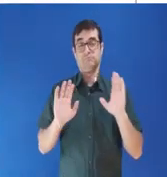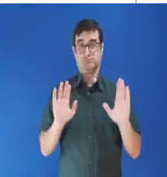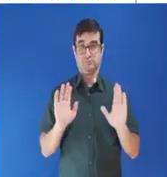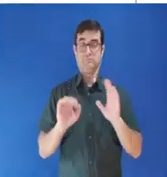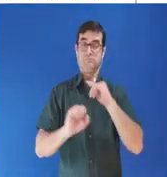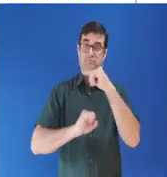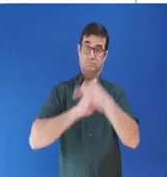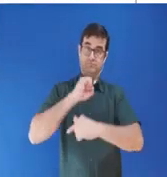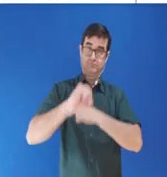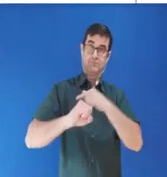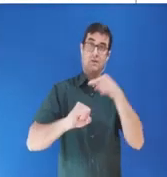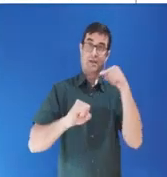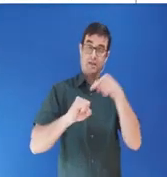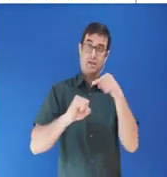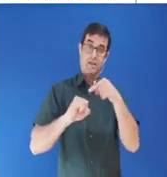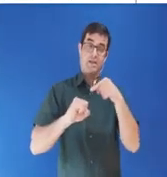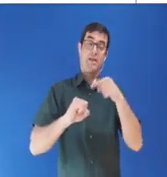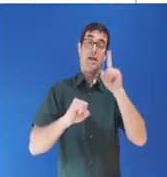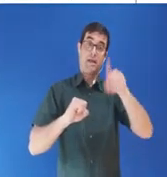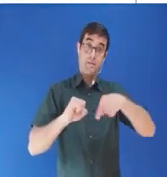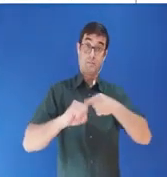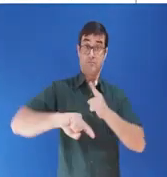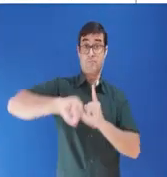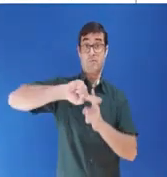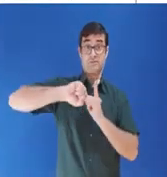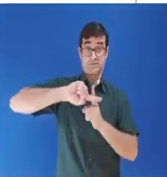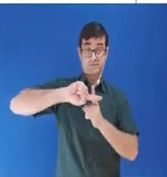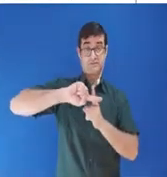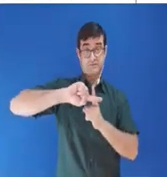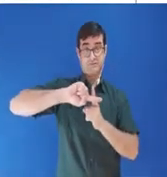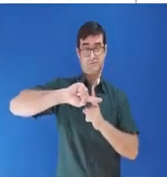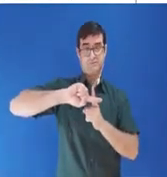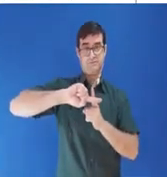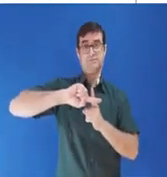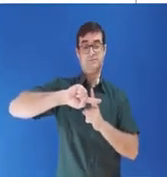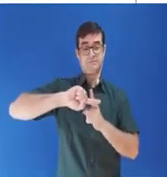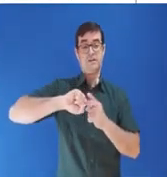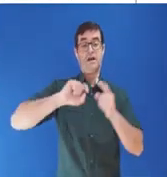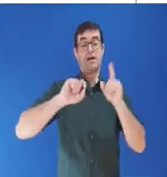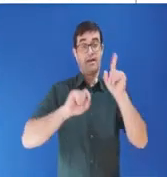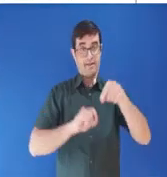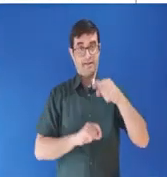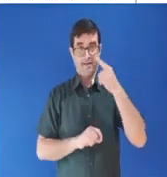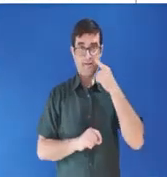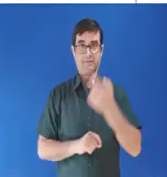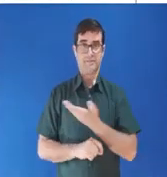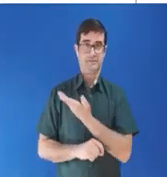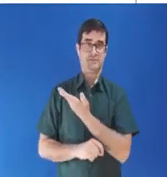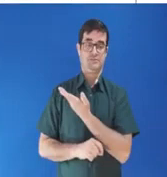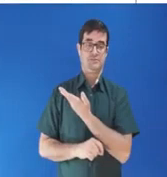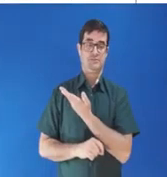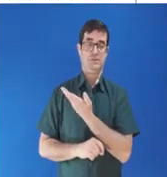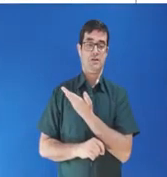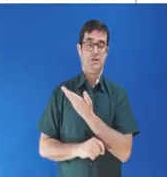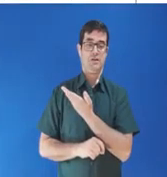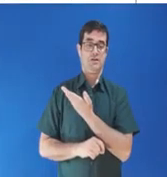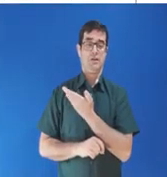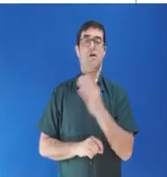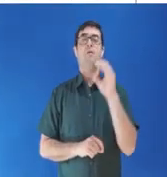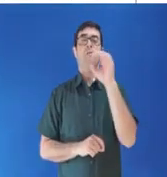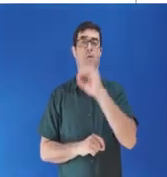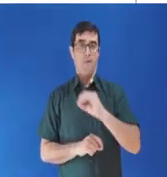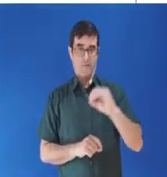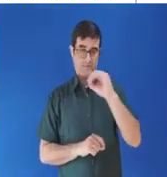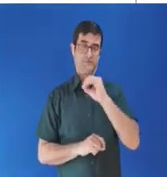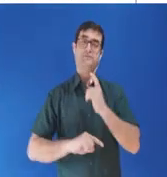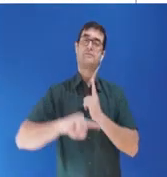espécie tem grande afinidade, ela deveria ser positiva. E ela é, né, como é o caso do oxigênio aqui. A primeira